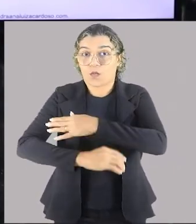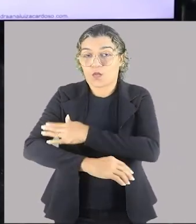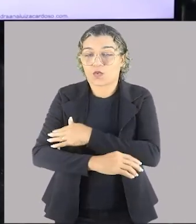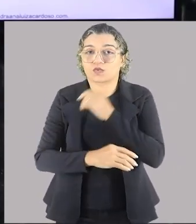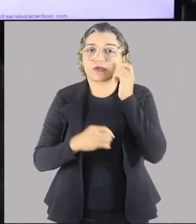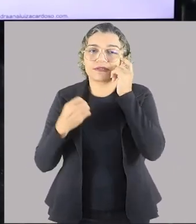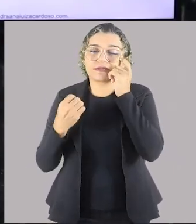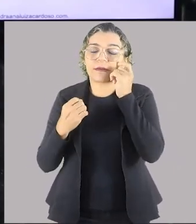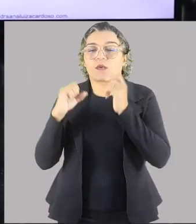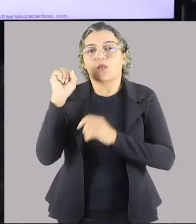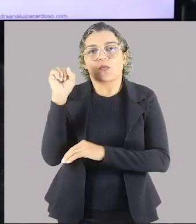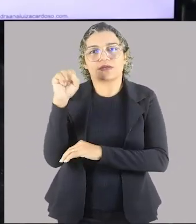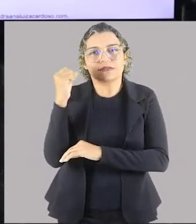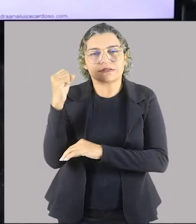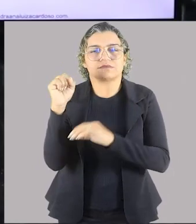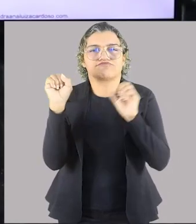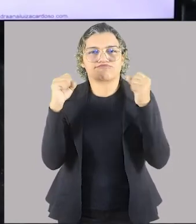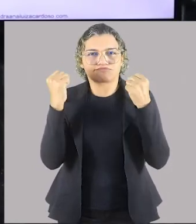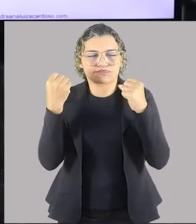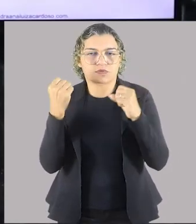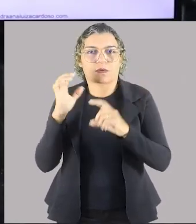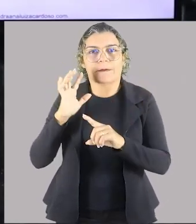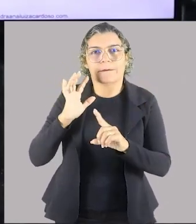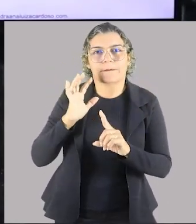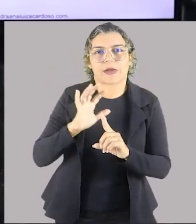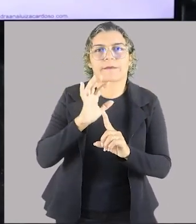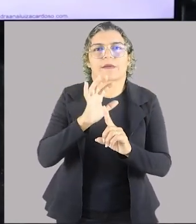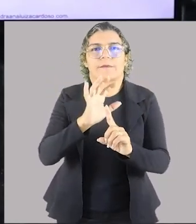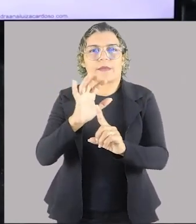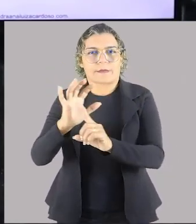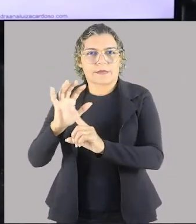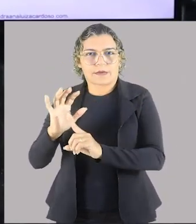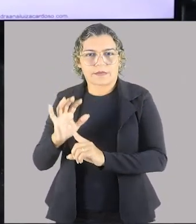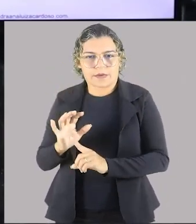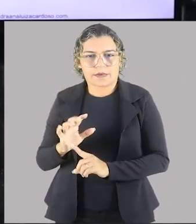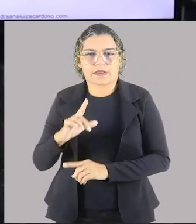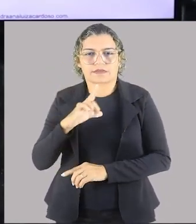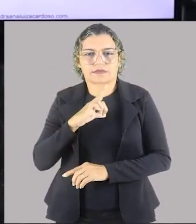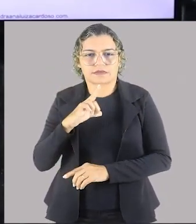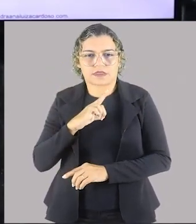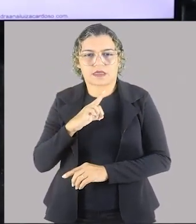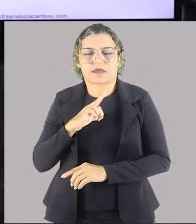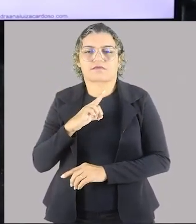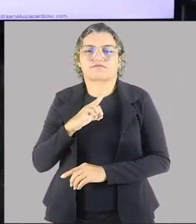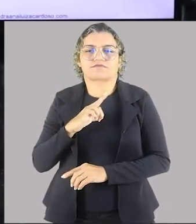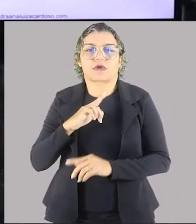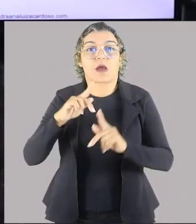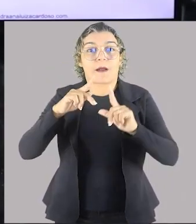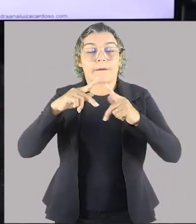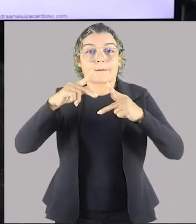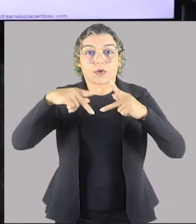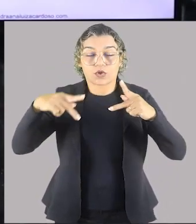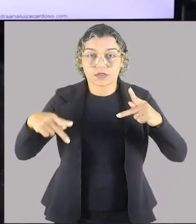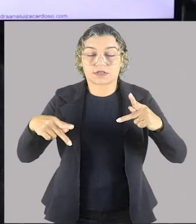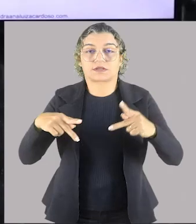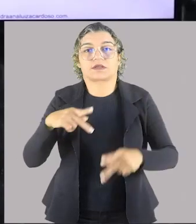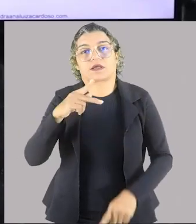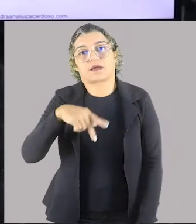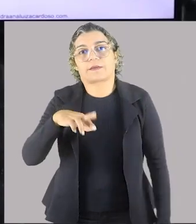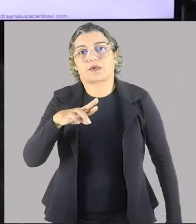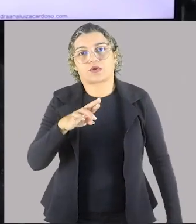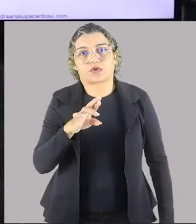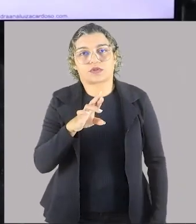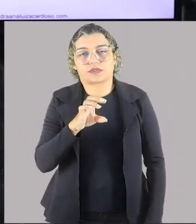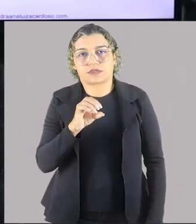exercício físico, ele faz isso através da proteína GLUT4, existente dentro da musculatura. Então ele vai ativar